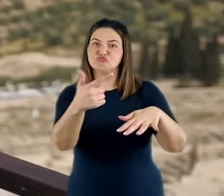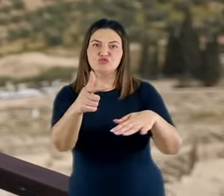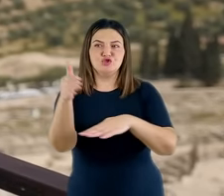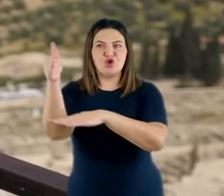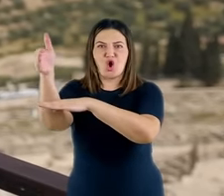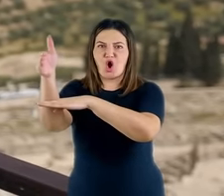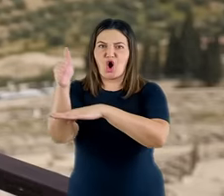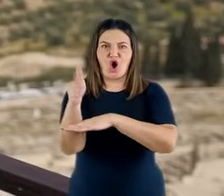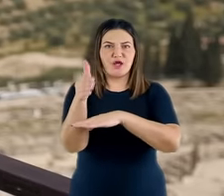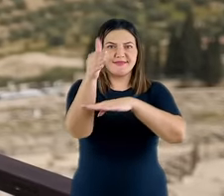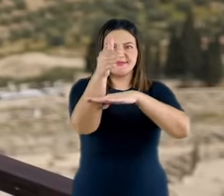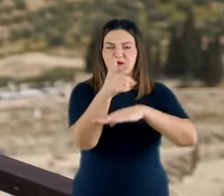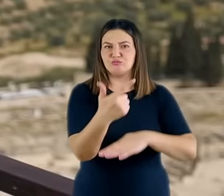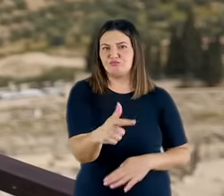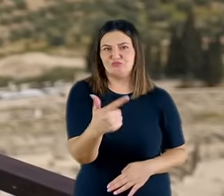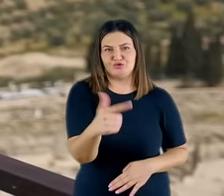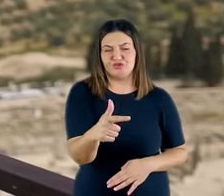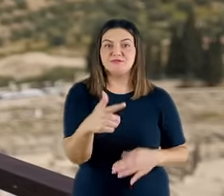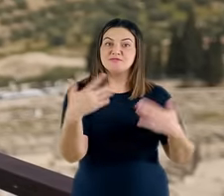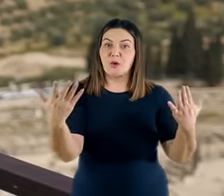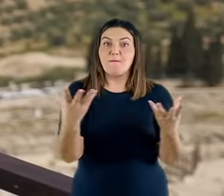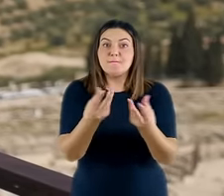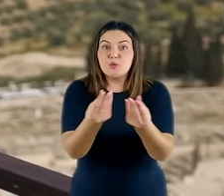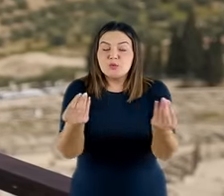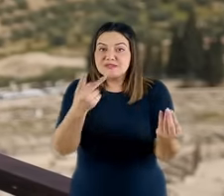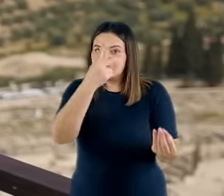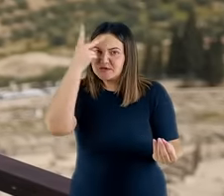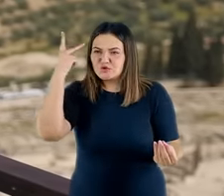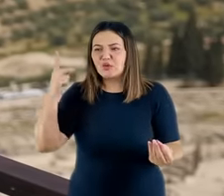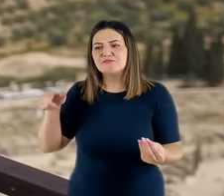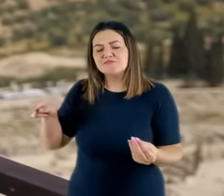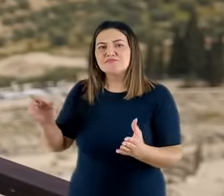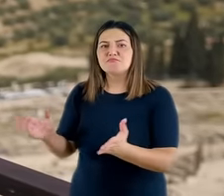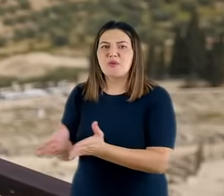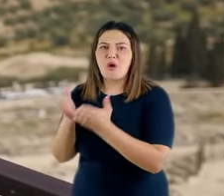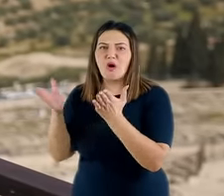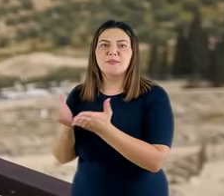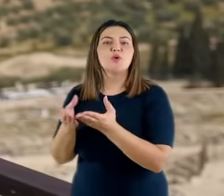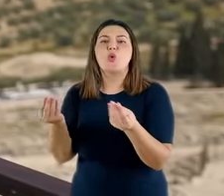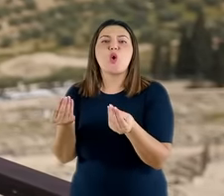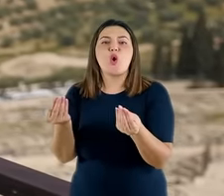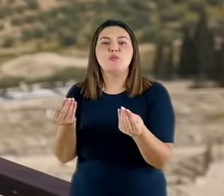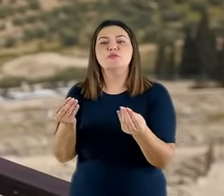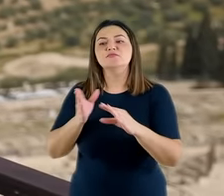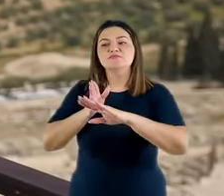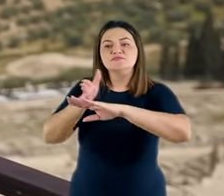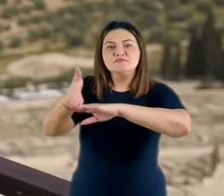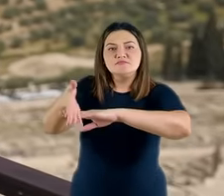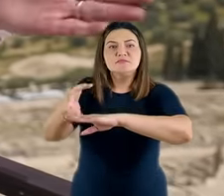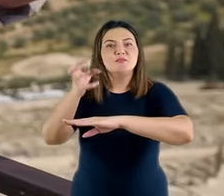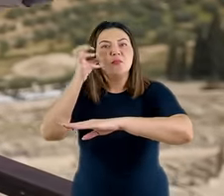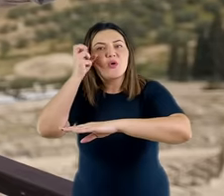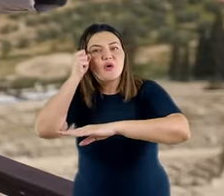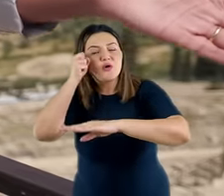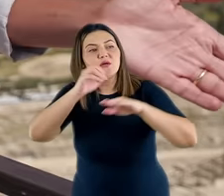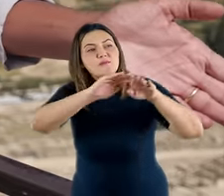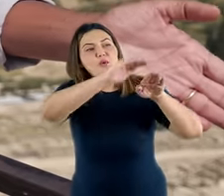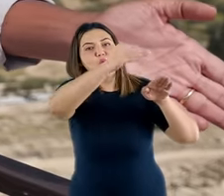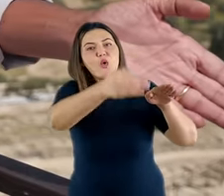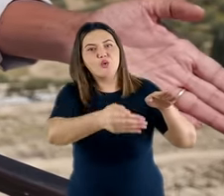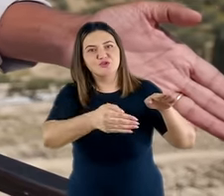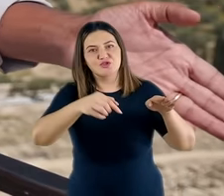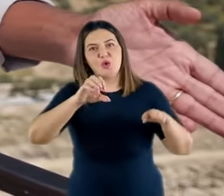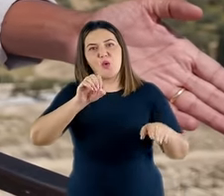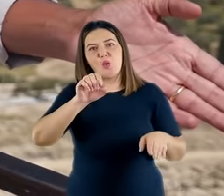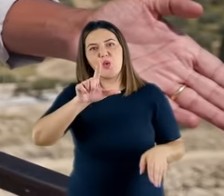não havia um hotel em cada esquina, muitos dos peregrinos, especialmente os mais pobres, acabavam ficando em lugares como o Monte das